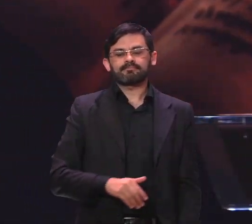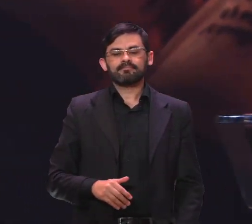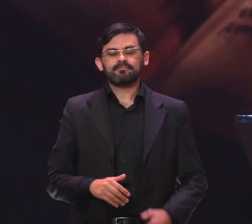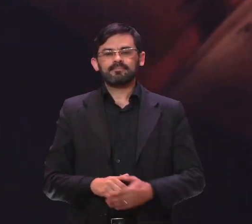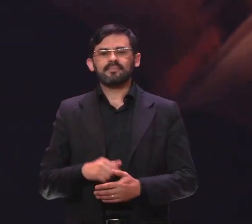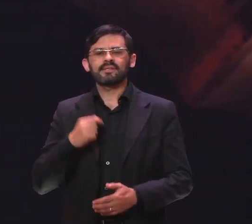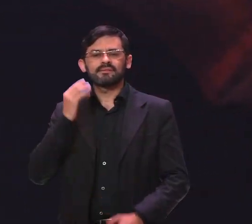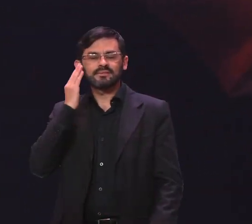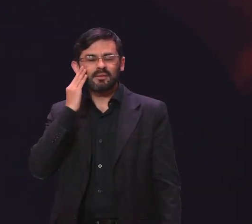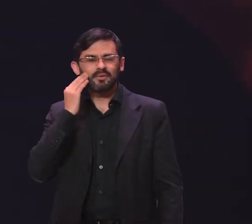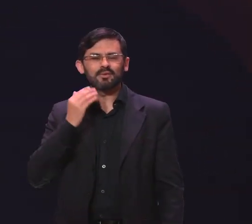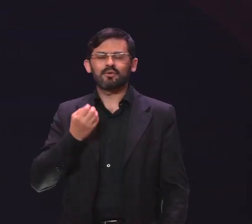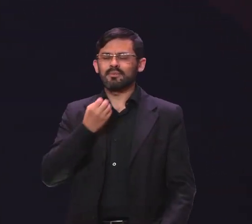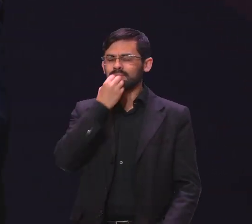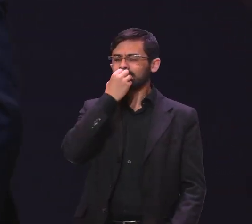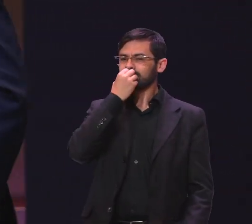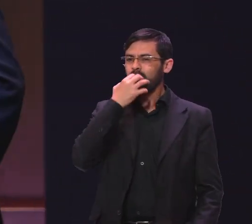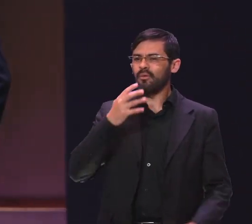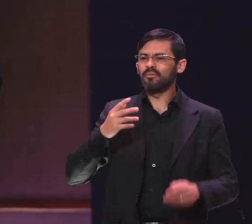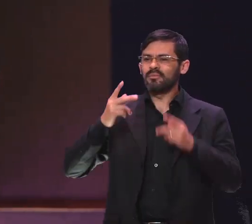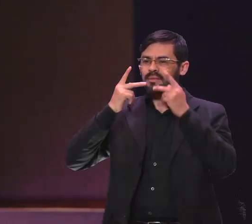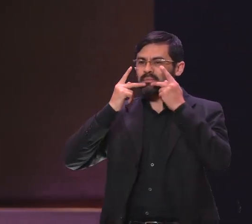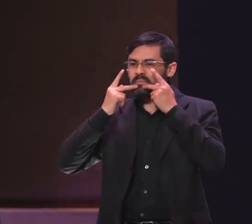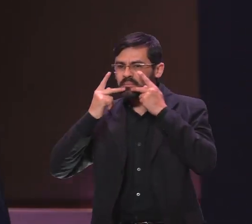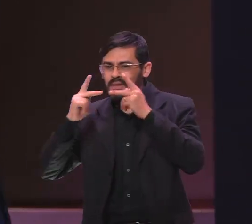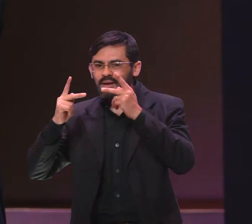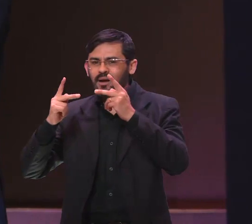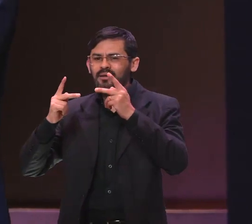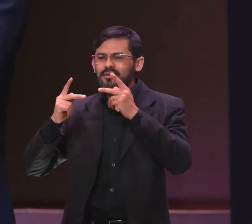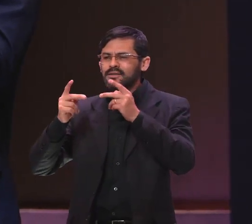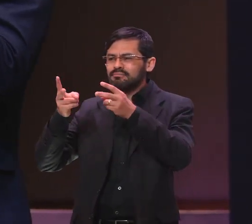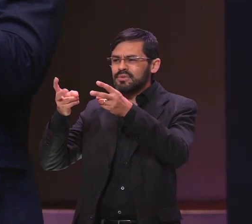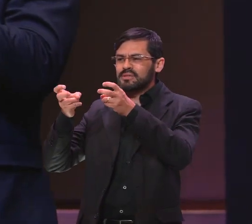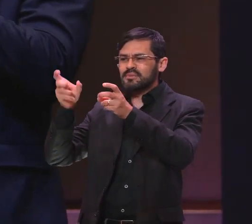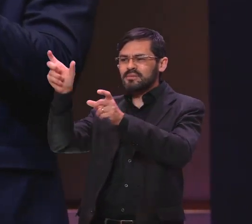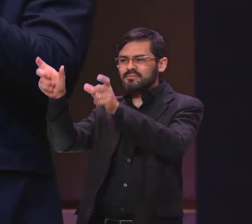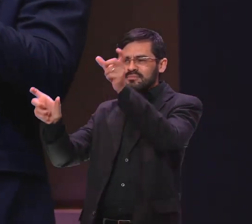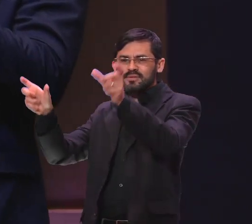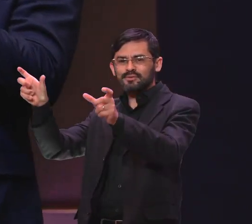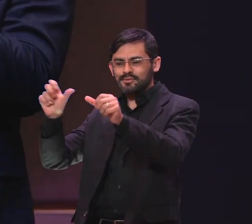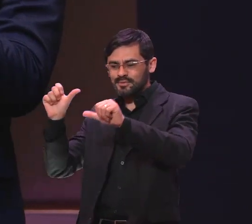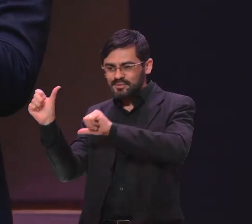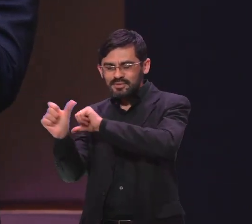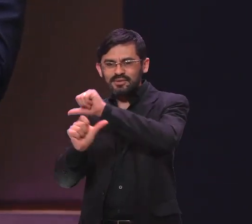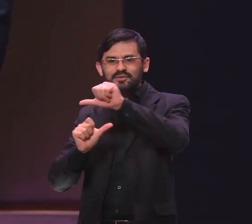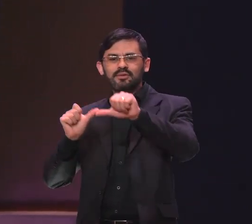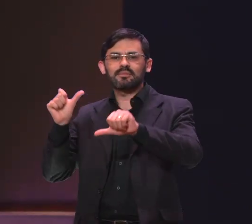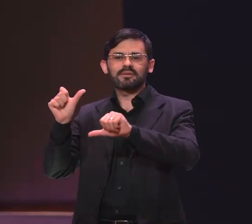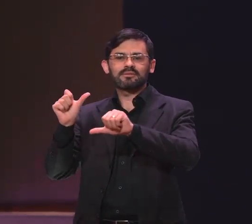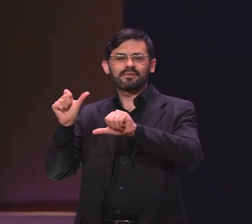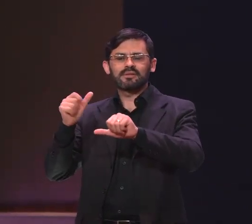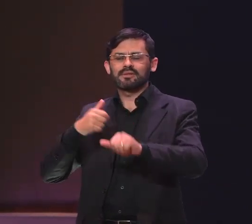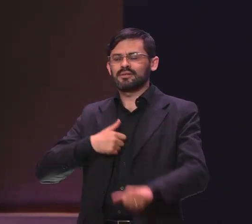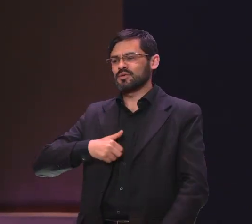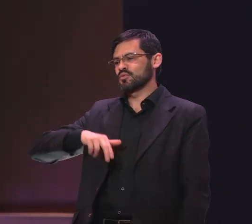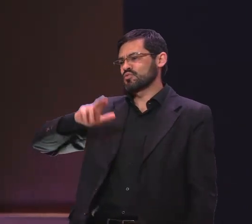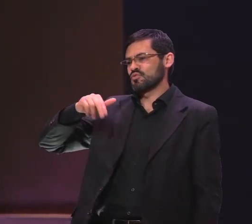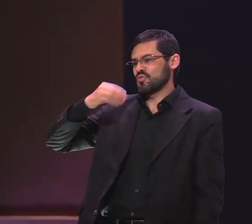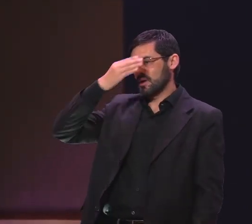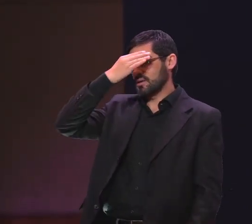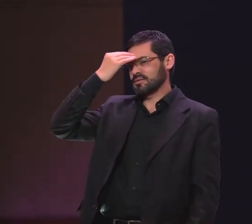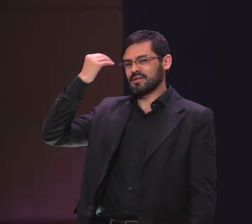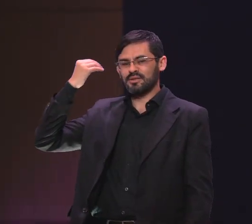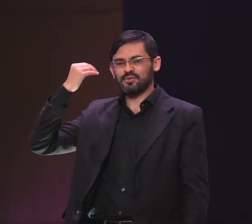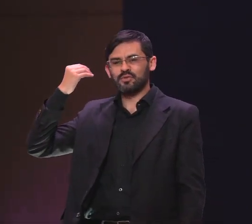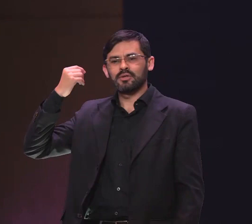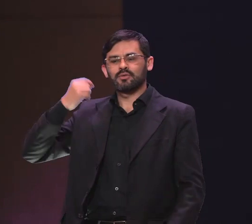Como é gostoso pregar o Evangelho e ver pessoas sendo transformadas. Eu nunca esqueço, era adolescente, nós